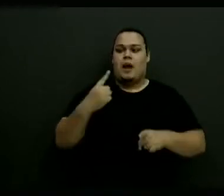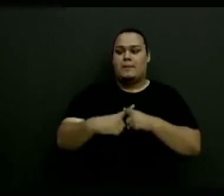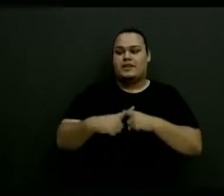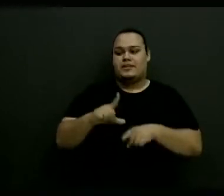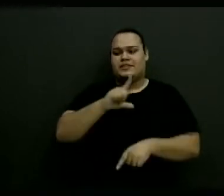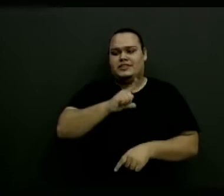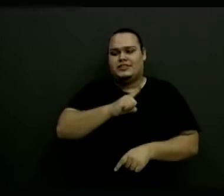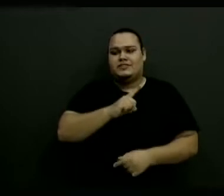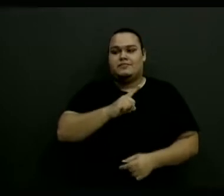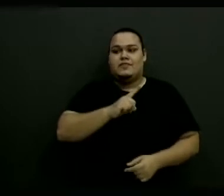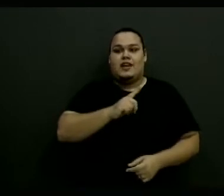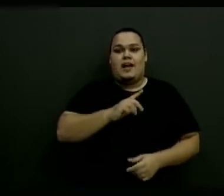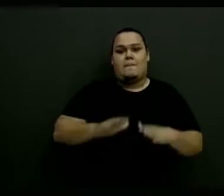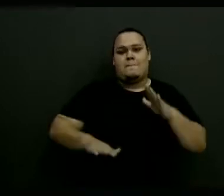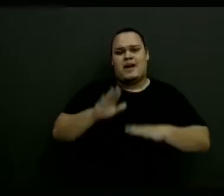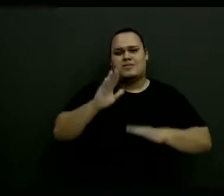mil pessoas